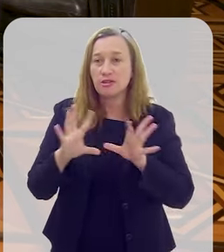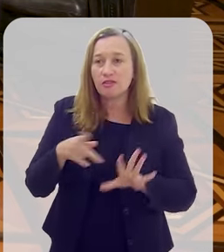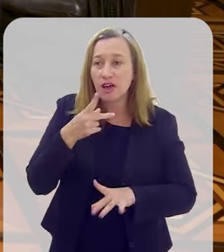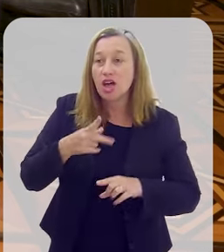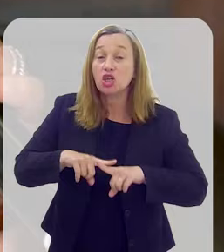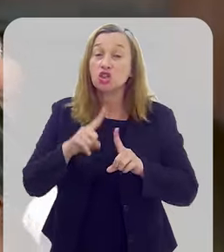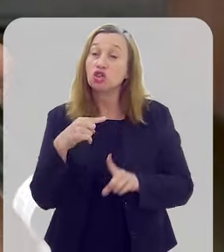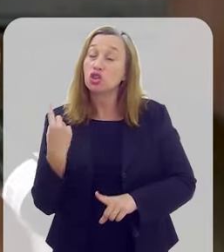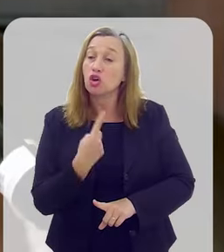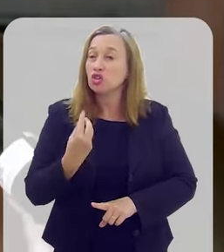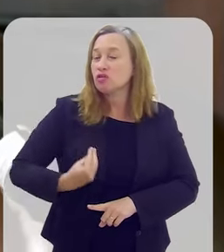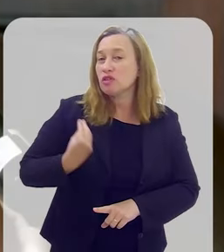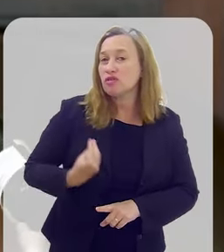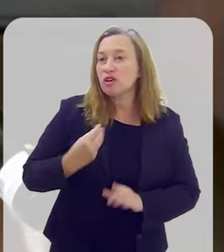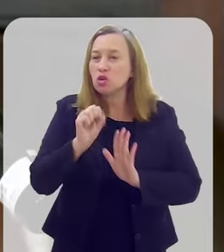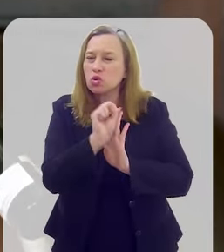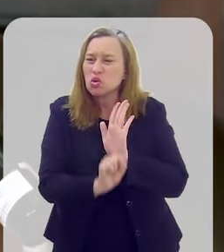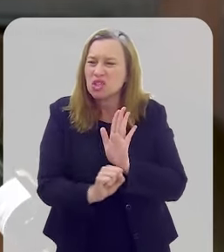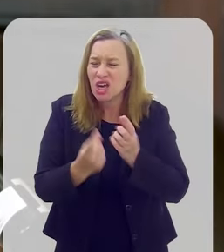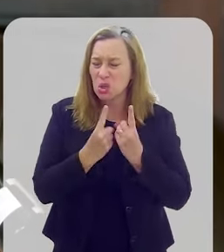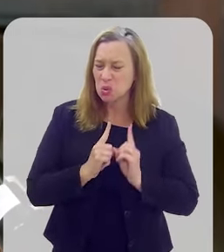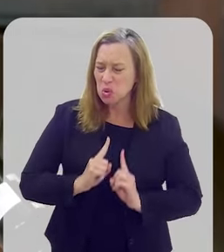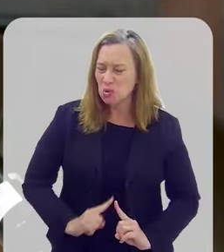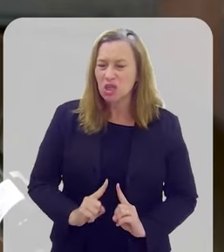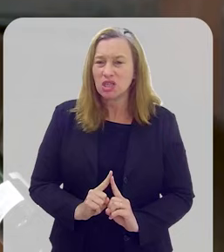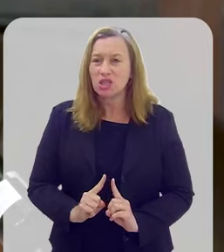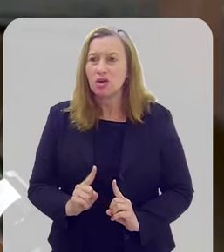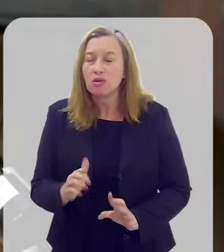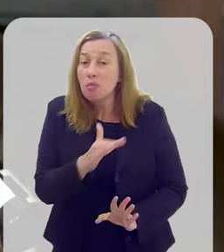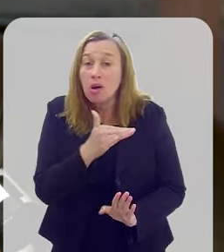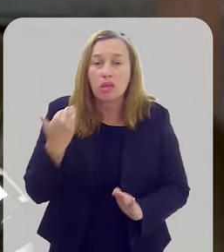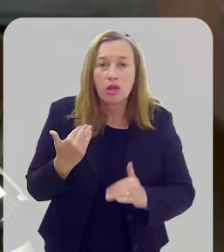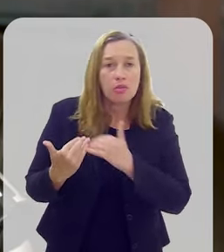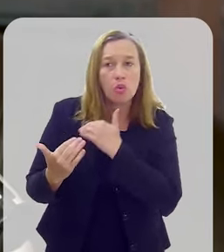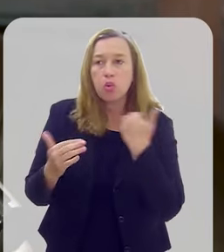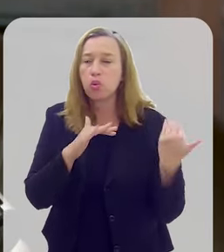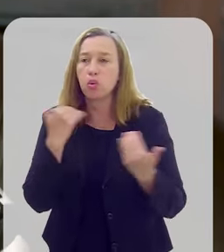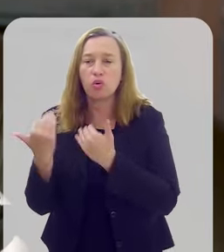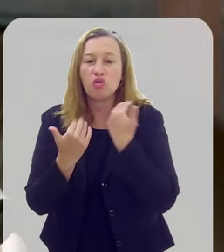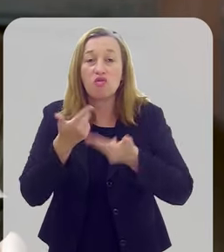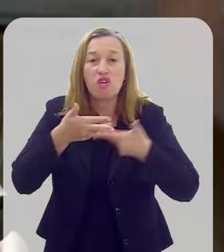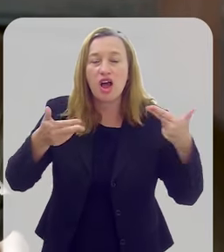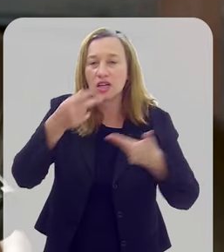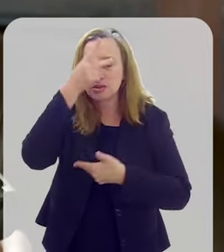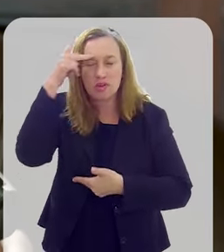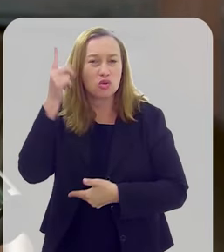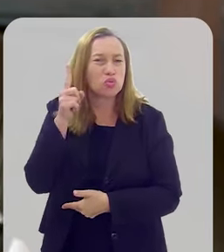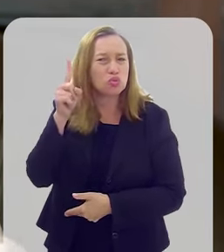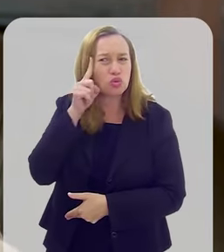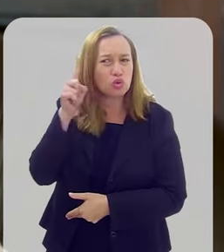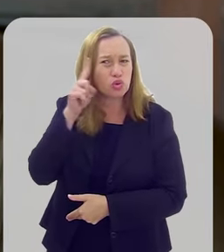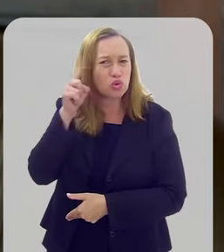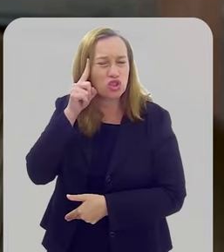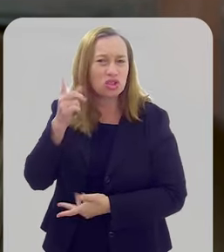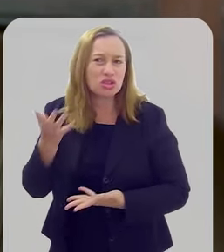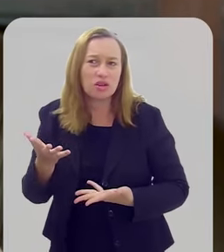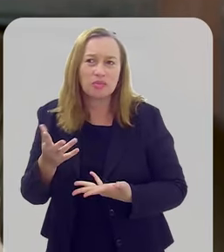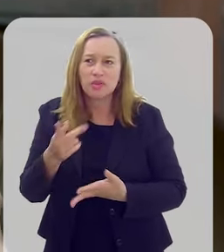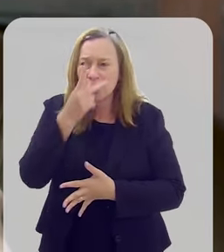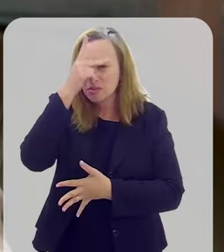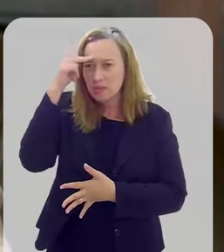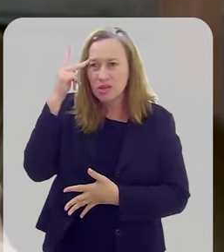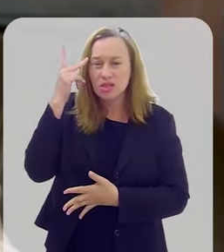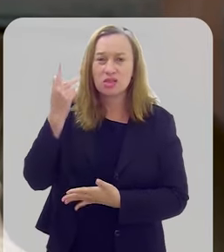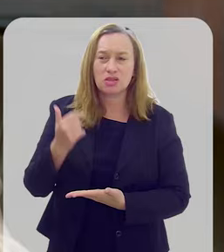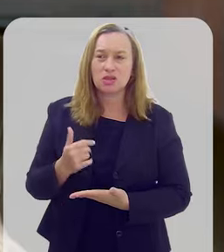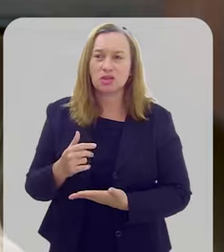poderia deixar de citar isso nós estamos vivendo num século onde a depressão tá matando pessoas todos os dias